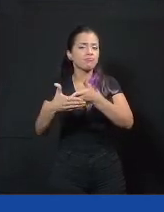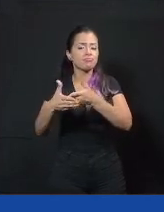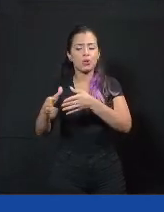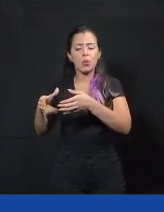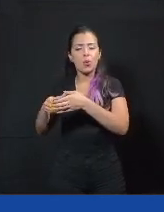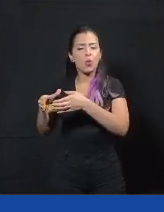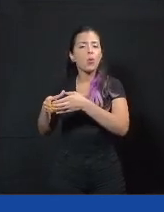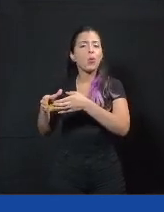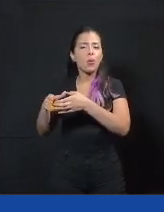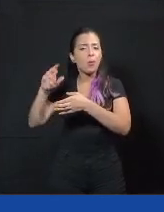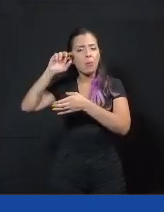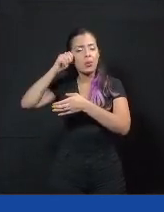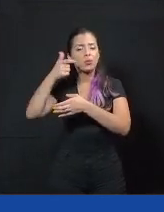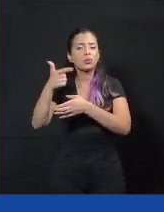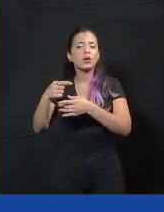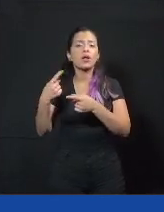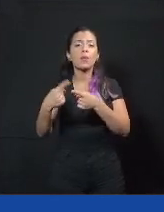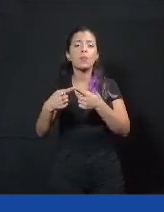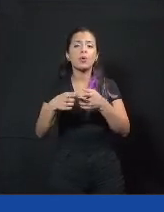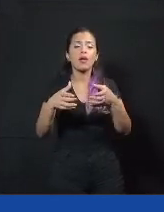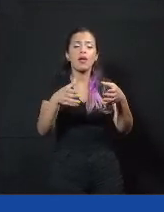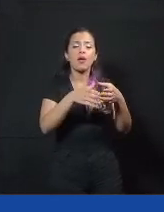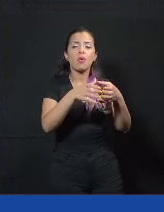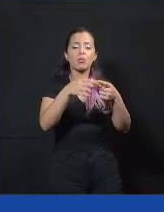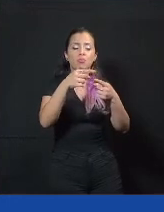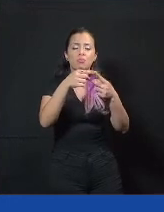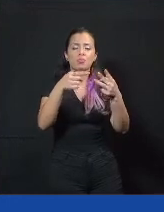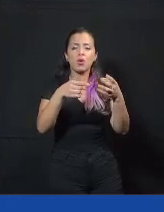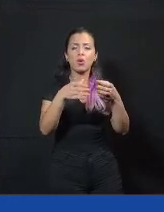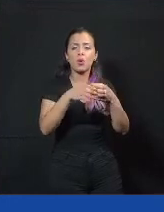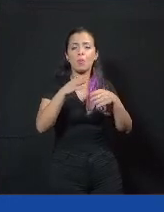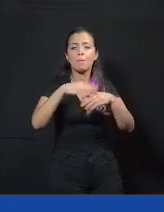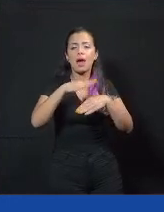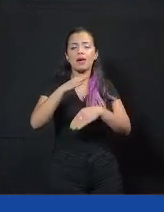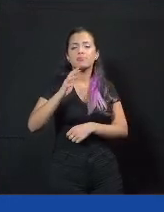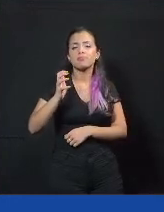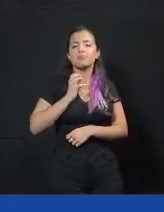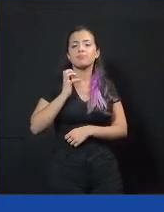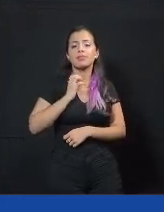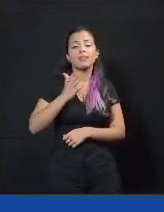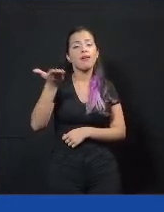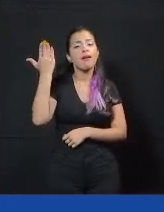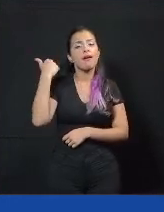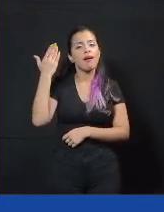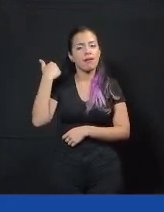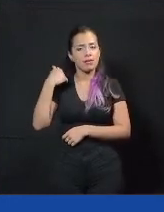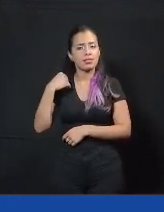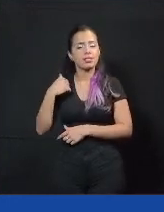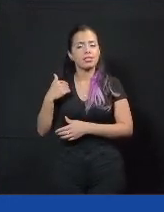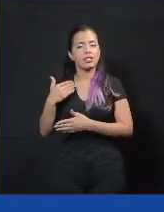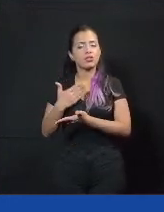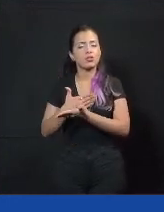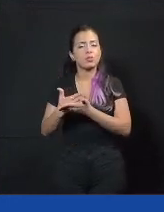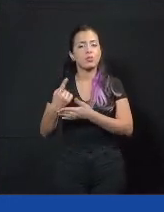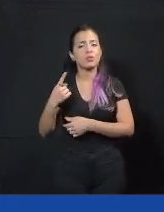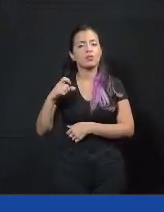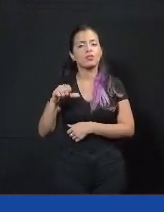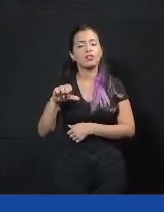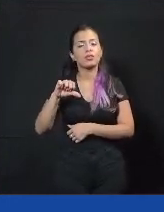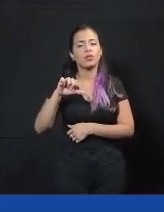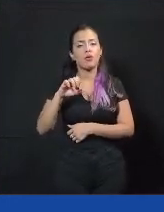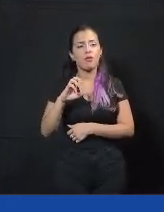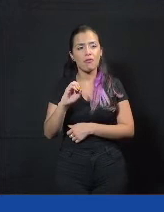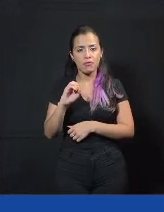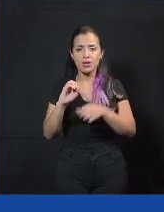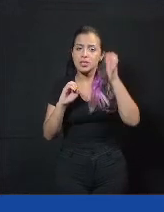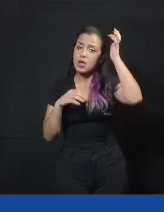governantes da ordem republicana já, né, nos primeiros anos da década de 1790, quando a República